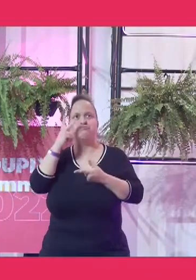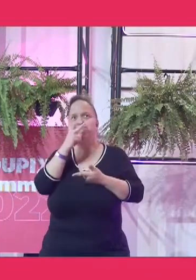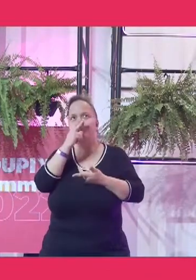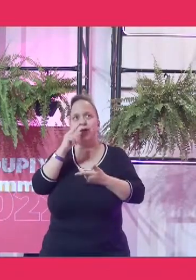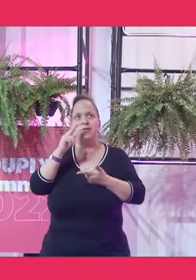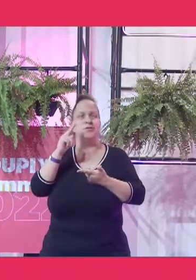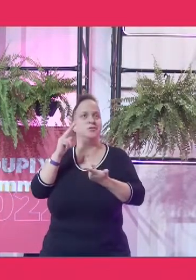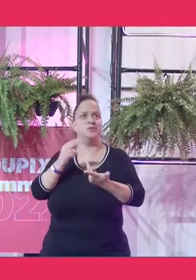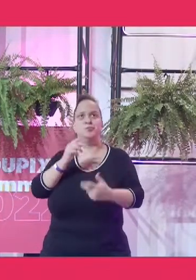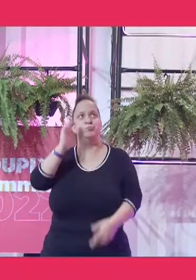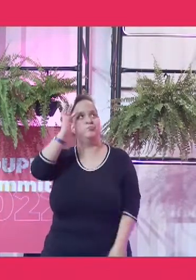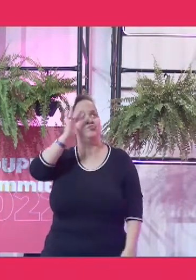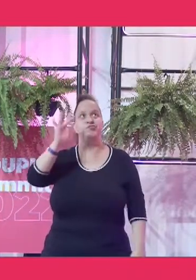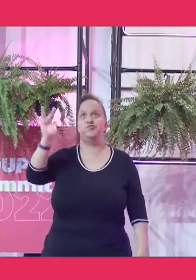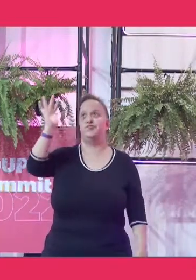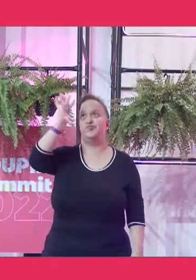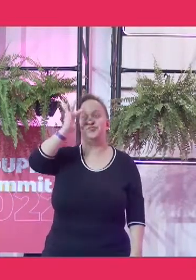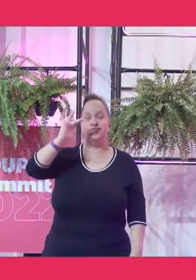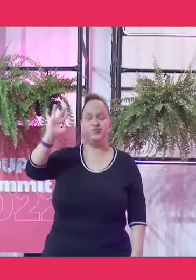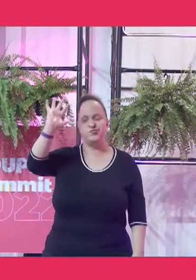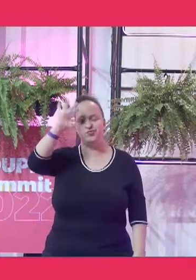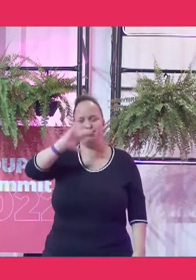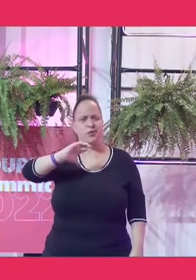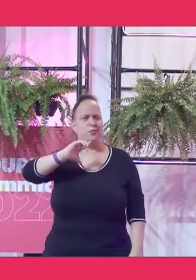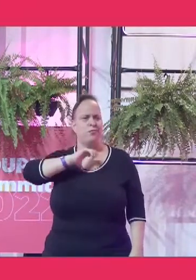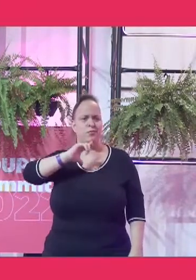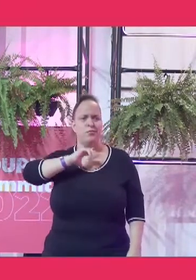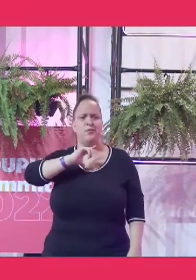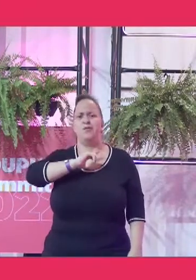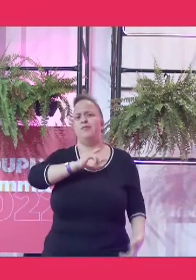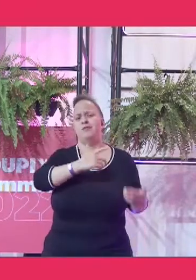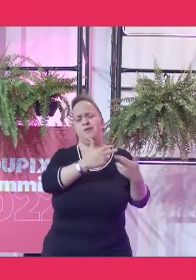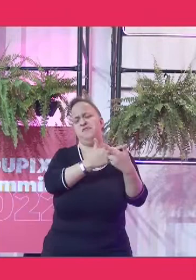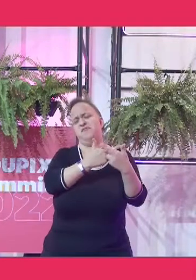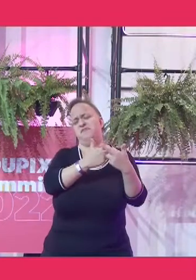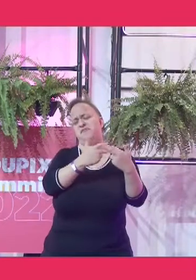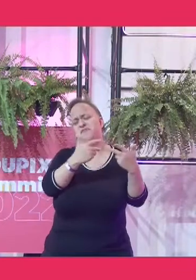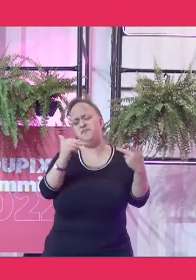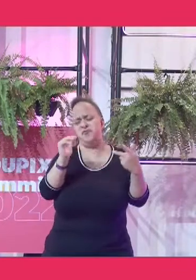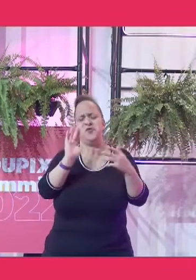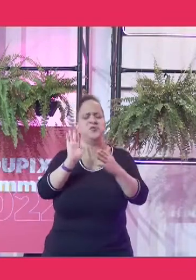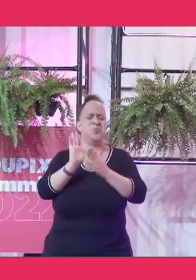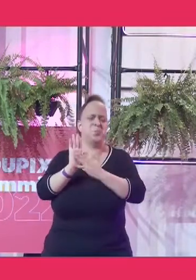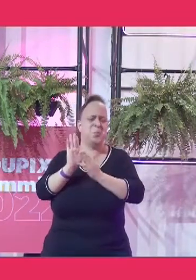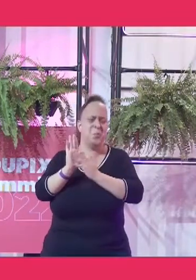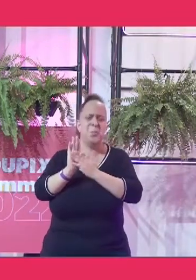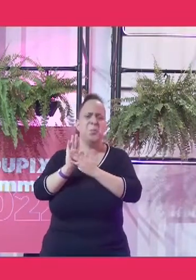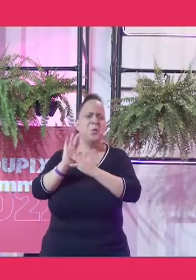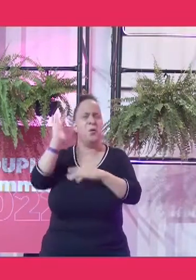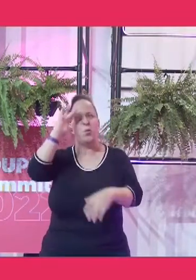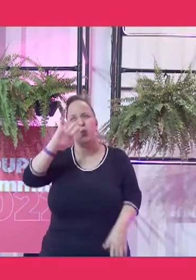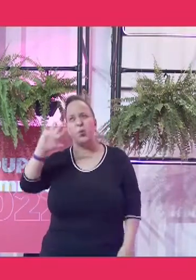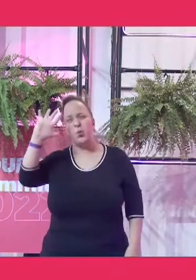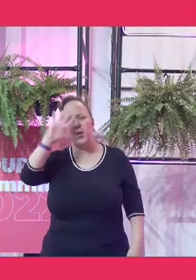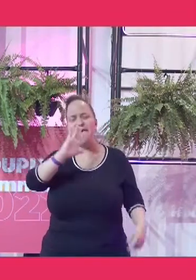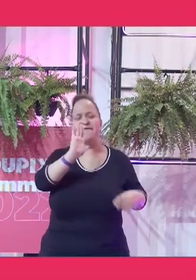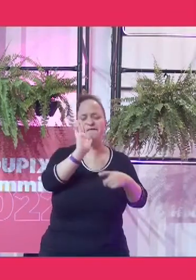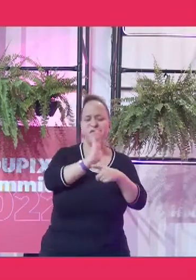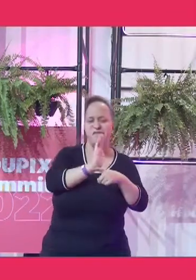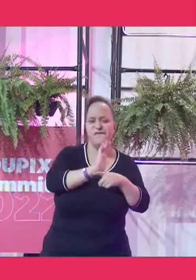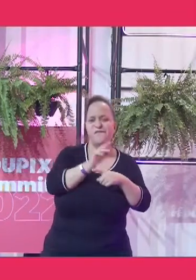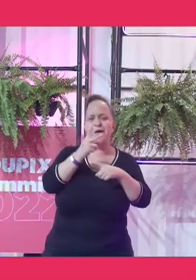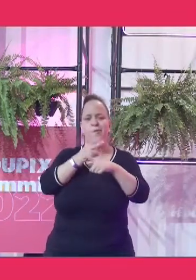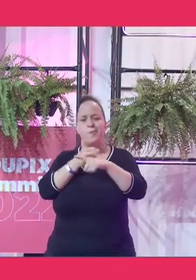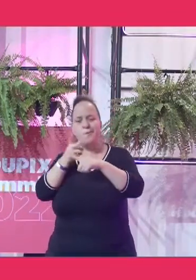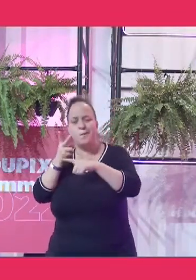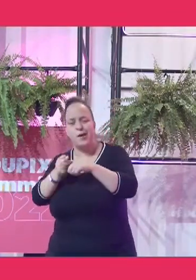A gente vive muito, a gente tem muitos exemplos de distopia, né? Nos filmes, nas séries, em tudo. A gente sabe como